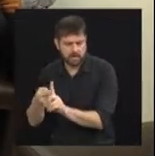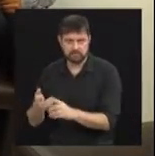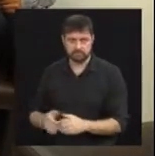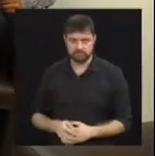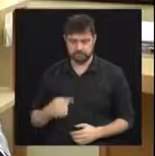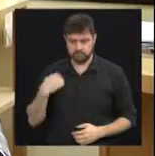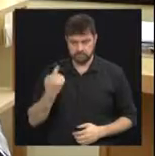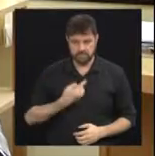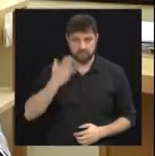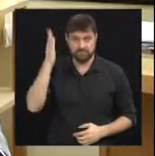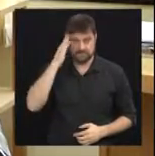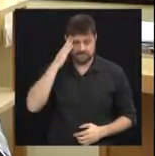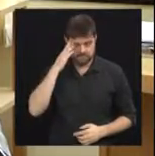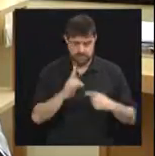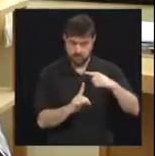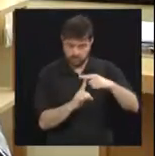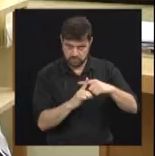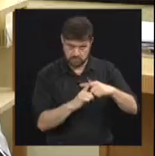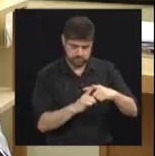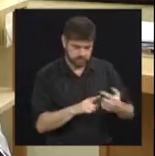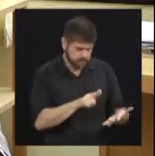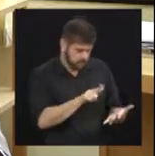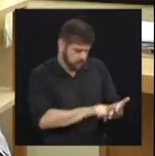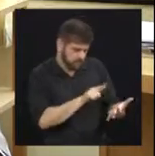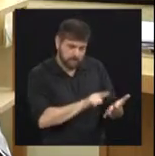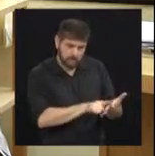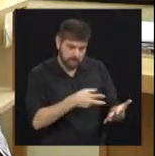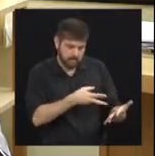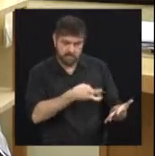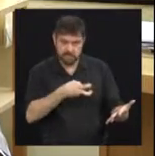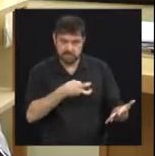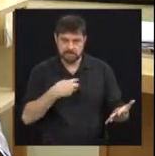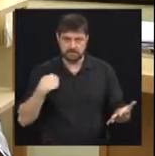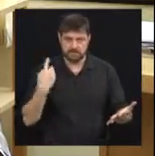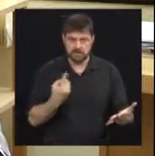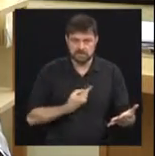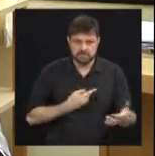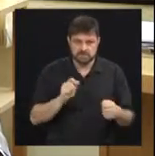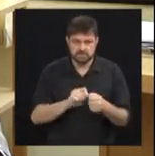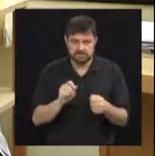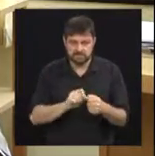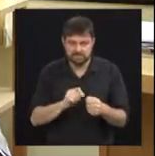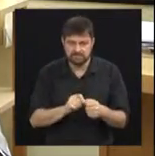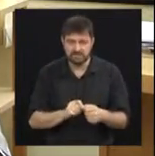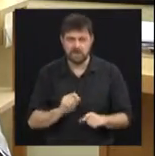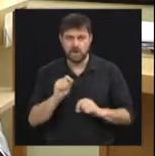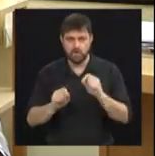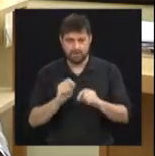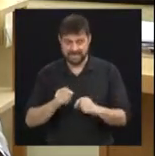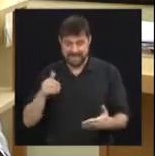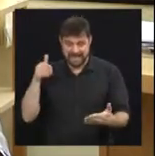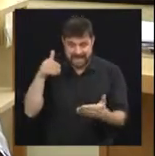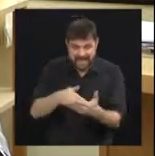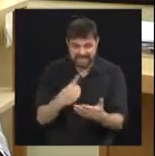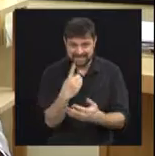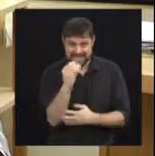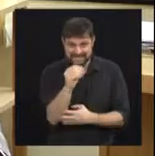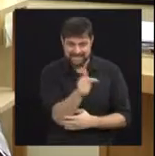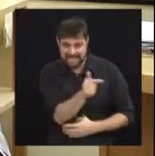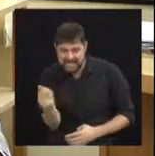em que nós recebemos o teste positivo, o teste de gravidez positivo, nós realizamos um acompanhamento dessa gestante até a 10ª semana de